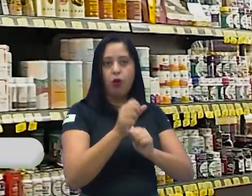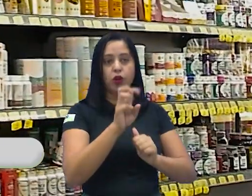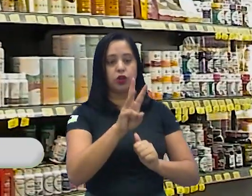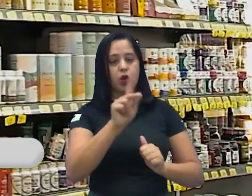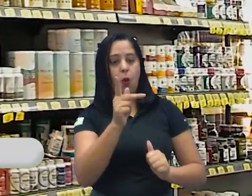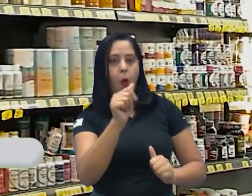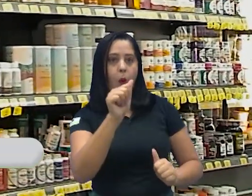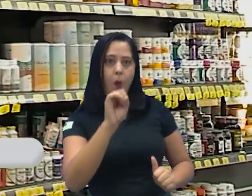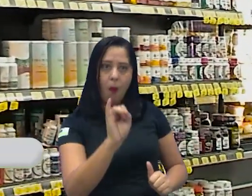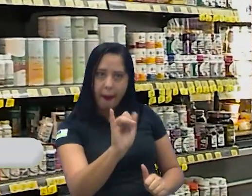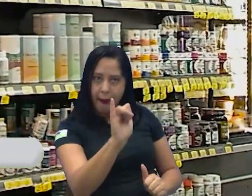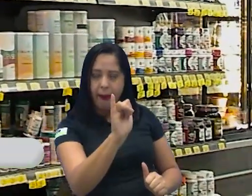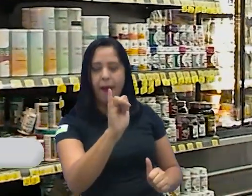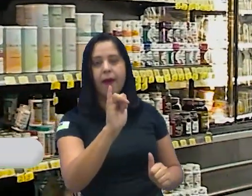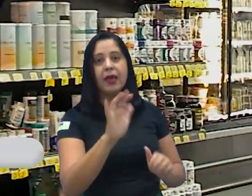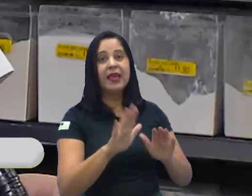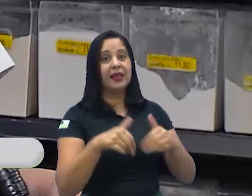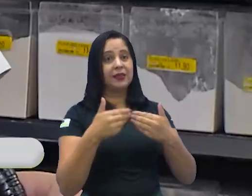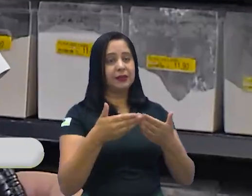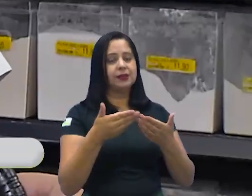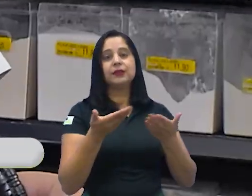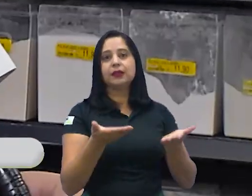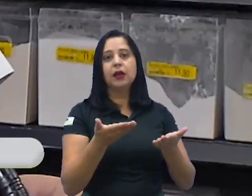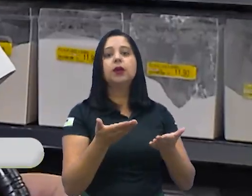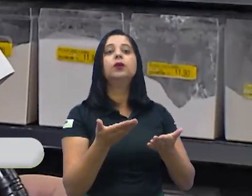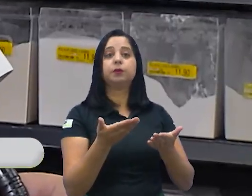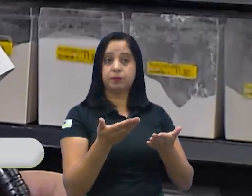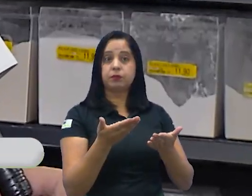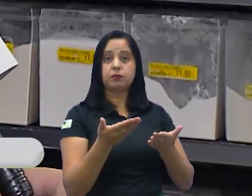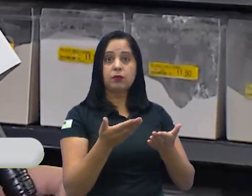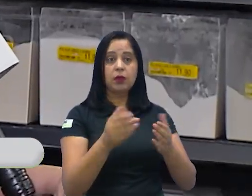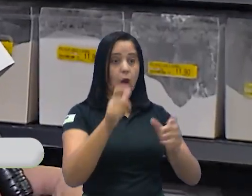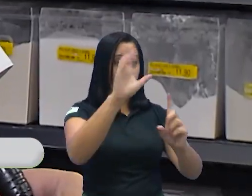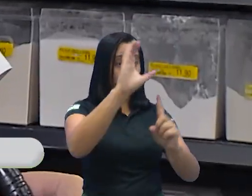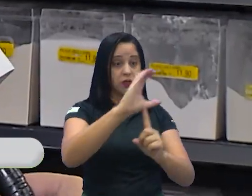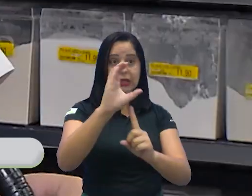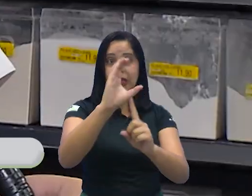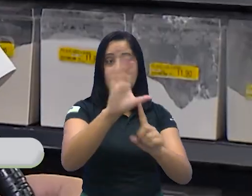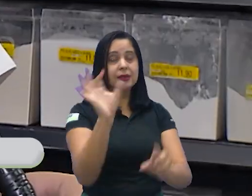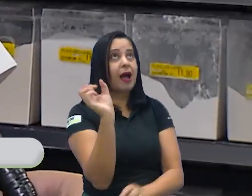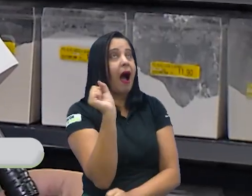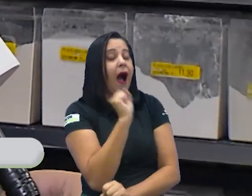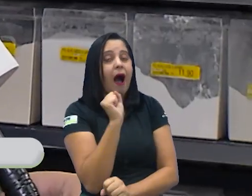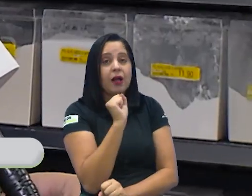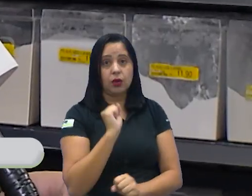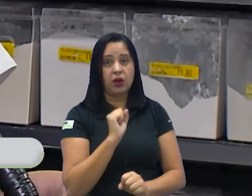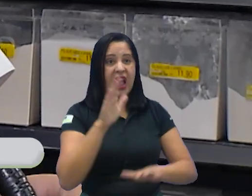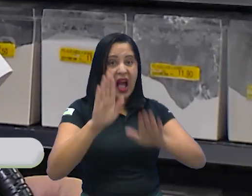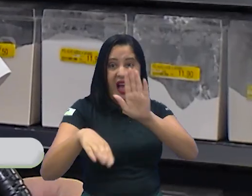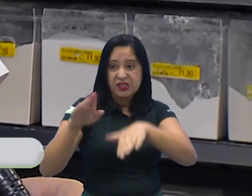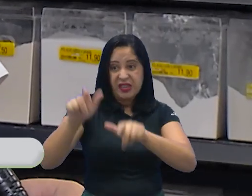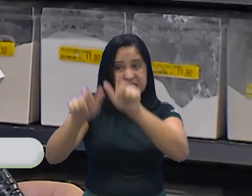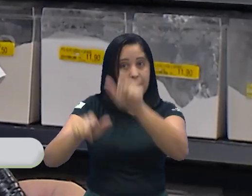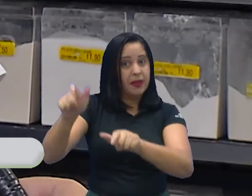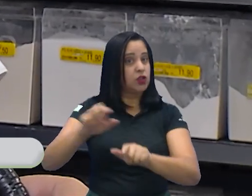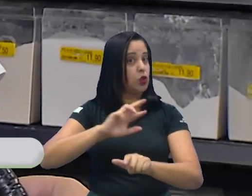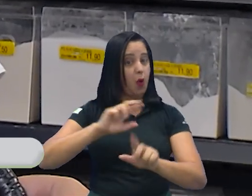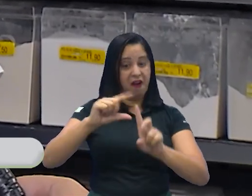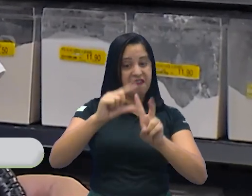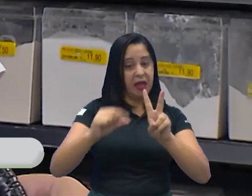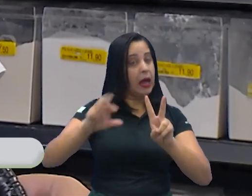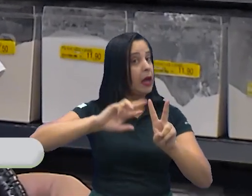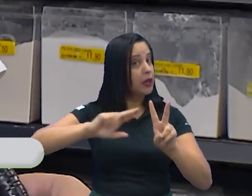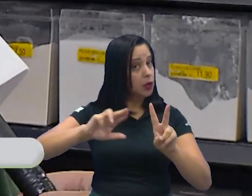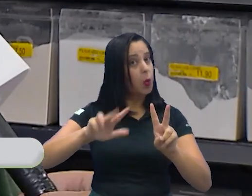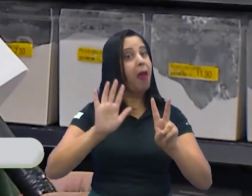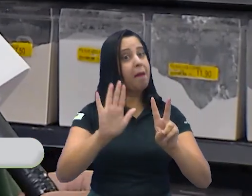Então, os clientes gostam muito, é um contingente muito grande. Às vezes as pessoas não são veganas, mas consomem produtos